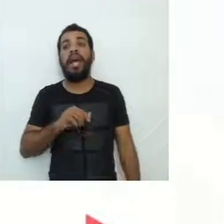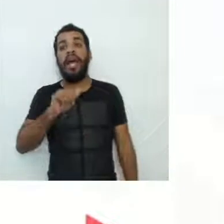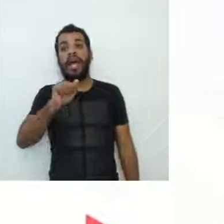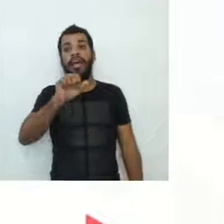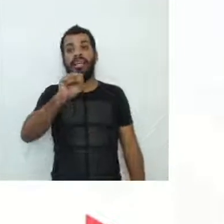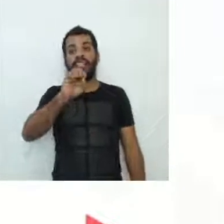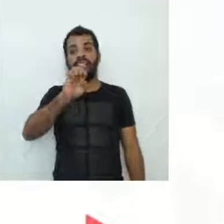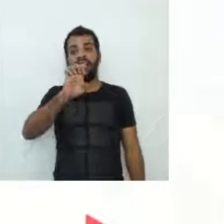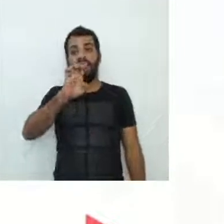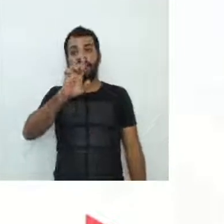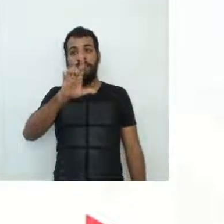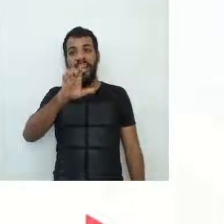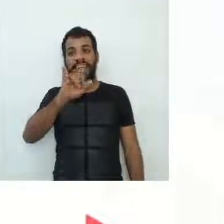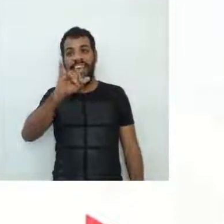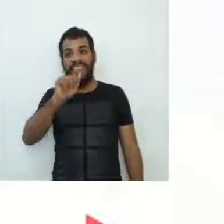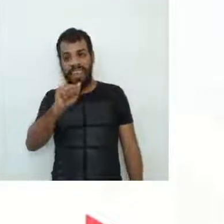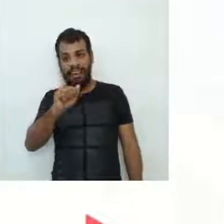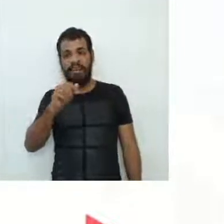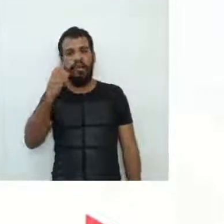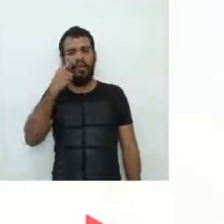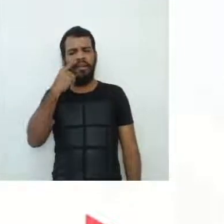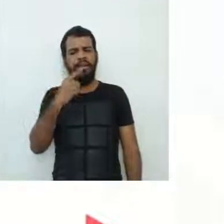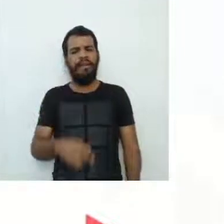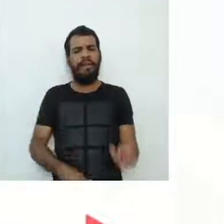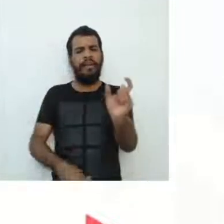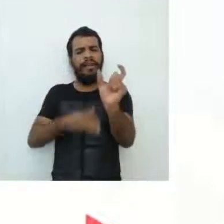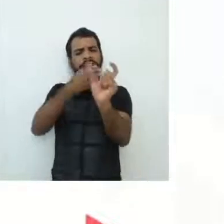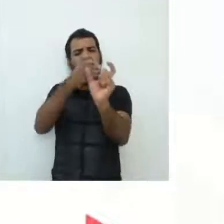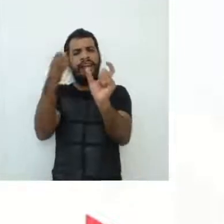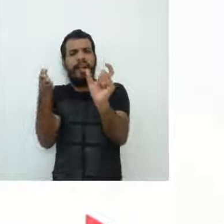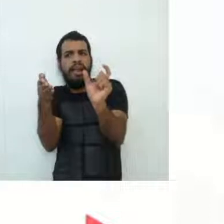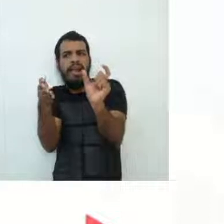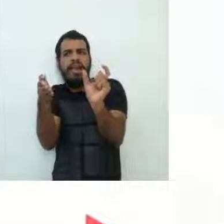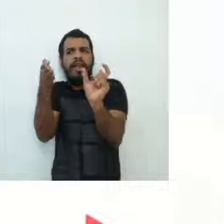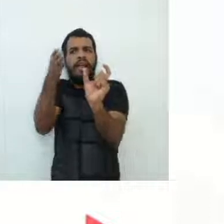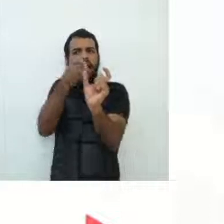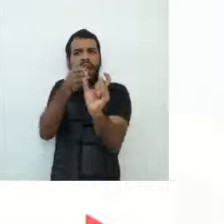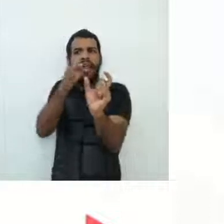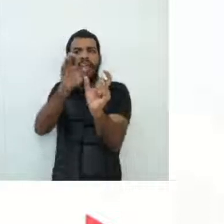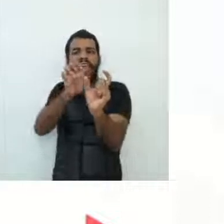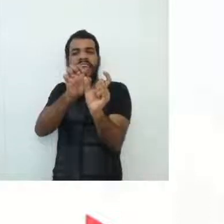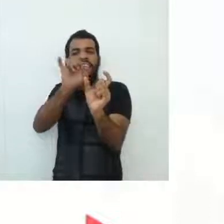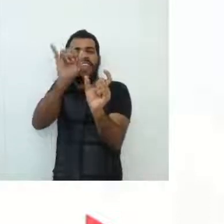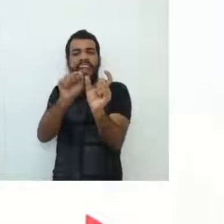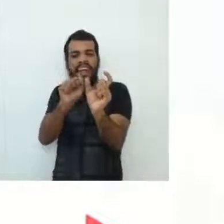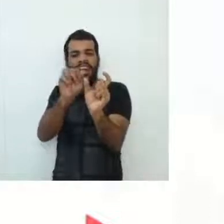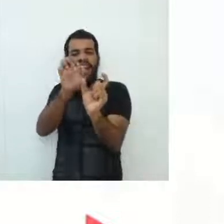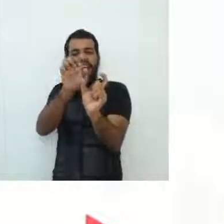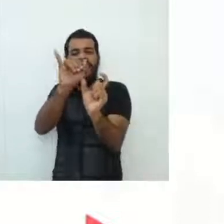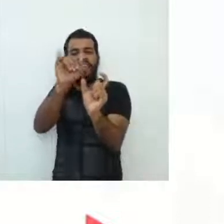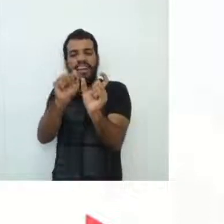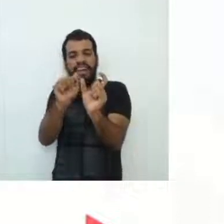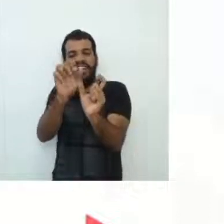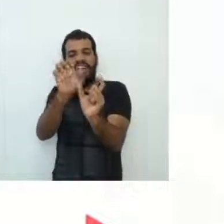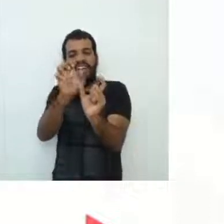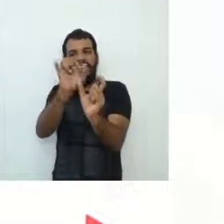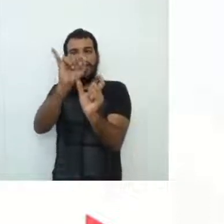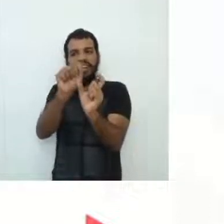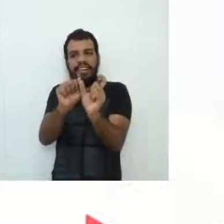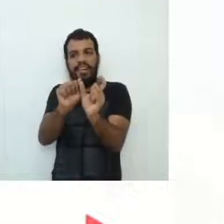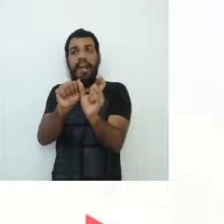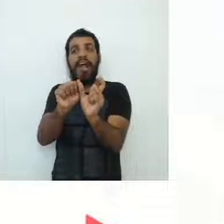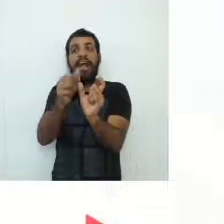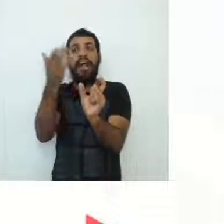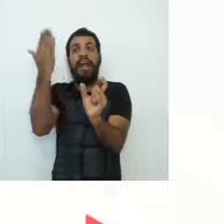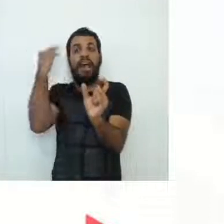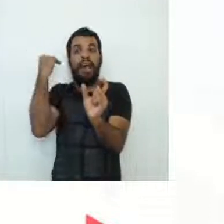penúltima sílaba é a tônica e eles recebiam nesse ditongo ei o acento agudo. Esse acento já